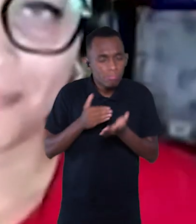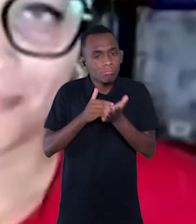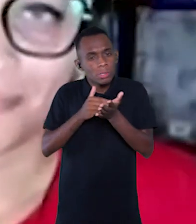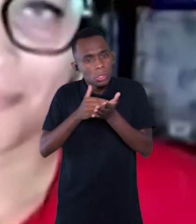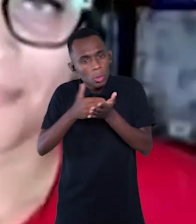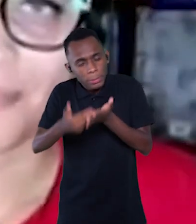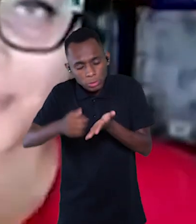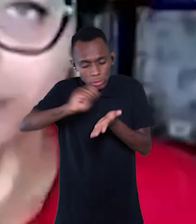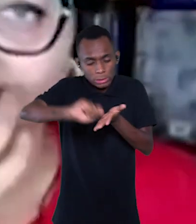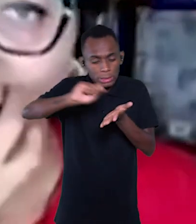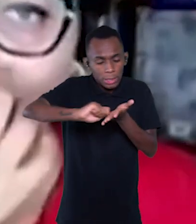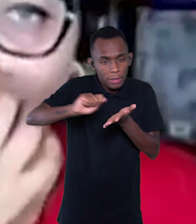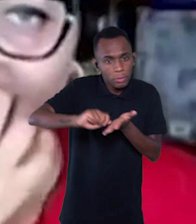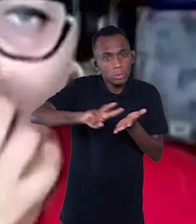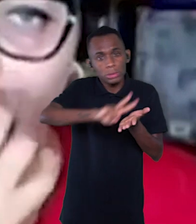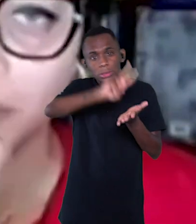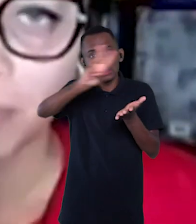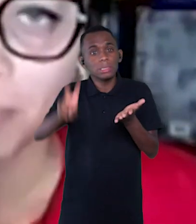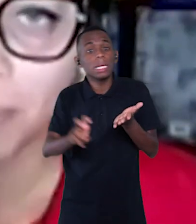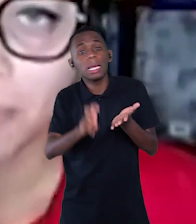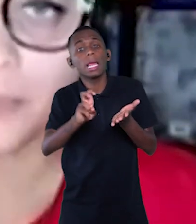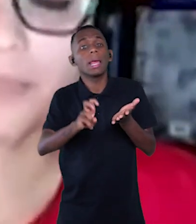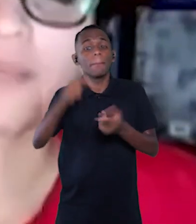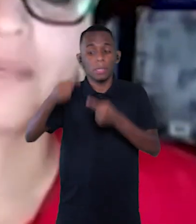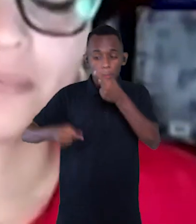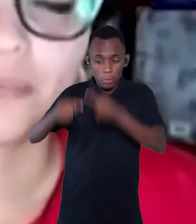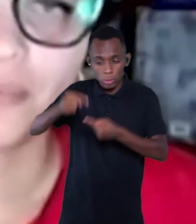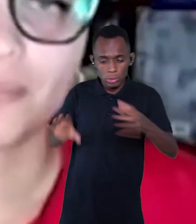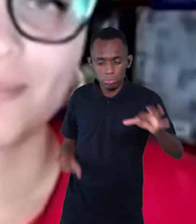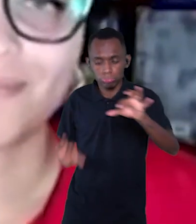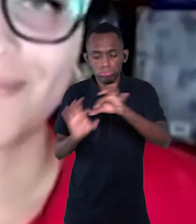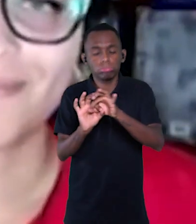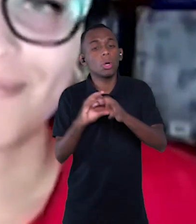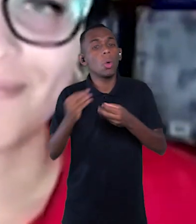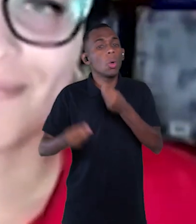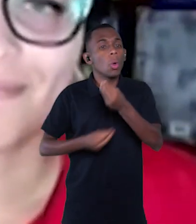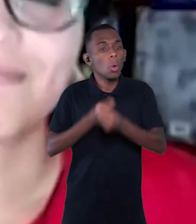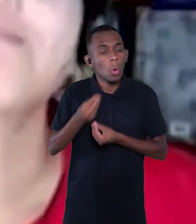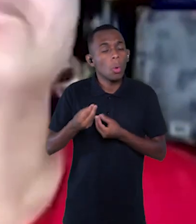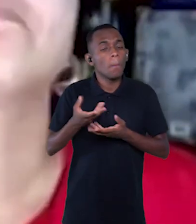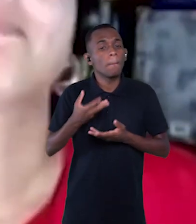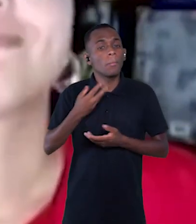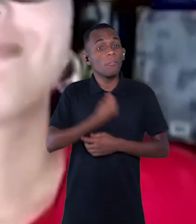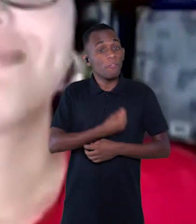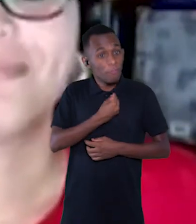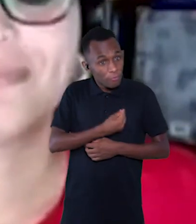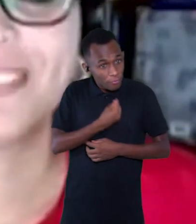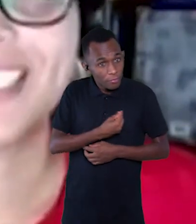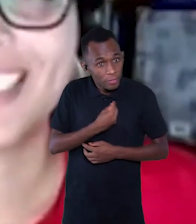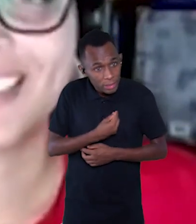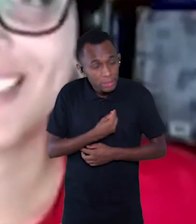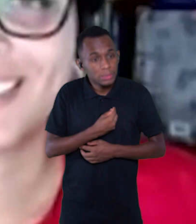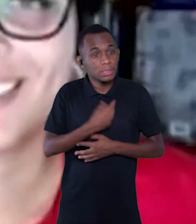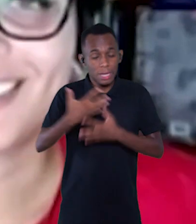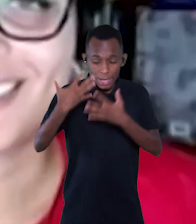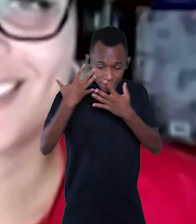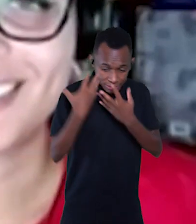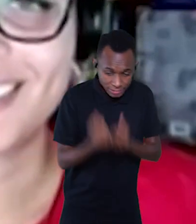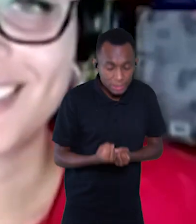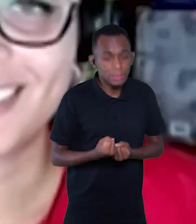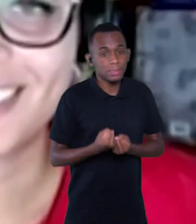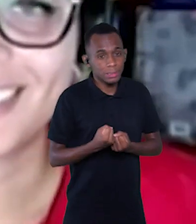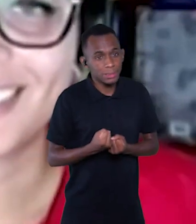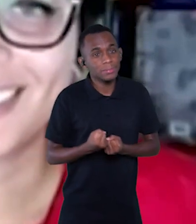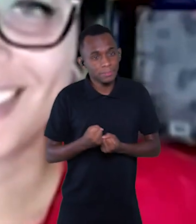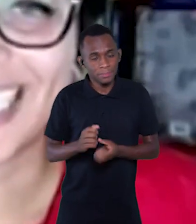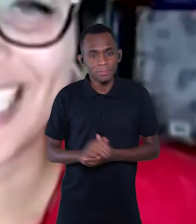né, começou a escrever sobre esse tema, trazendo a política também para a sua vida, né, e abraçando essa causa, graças